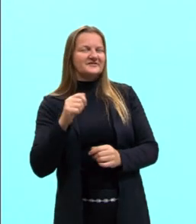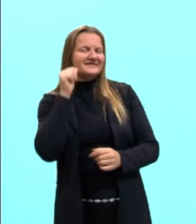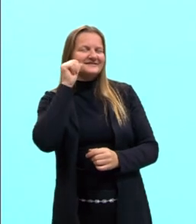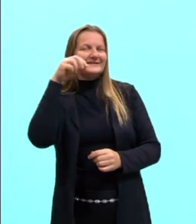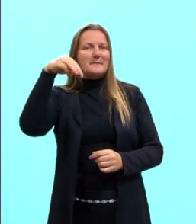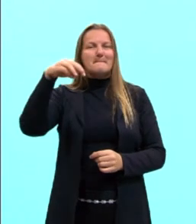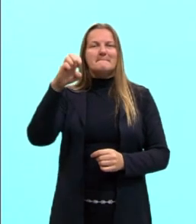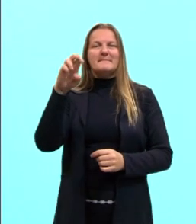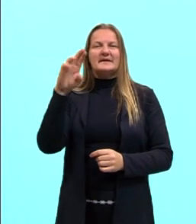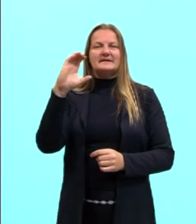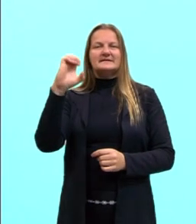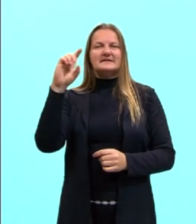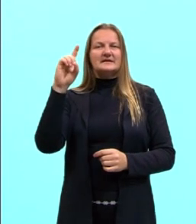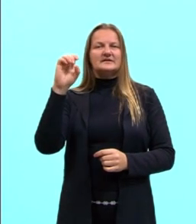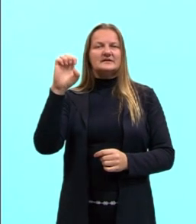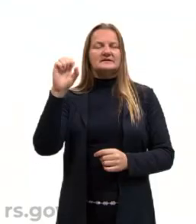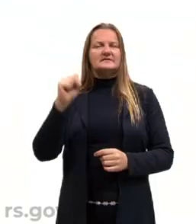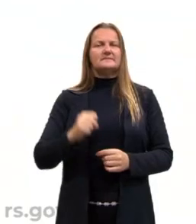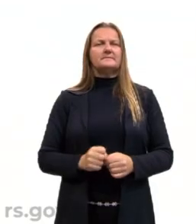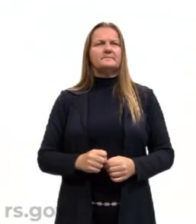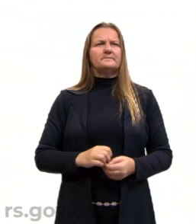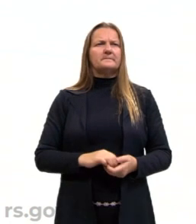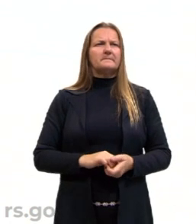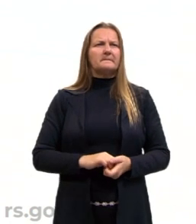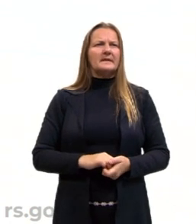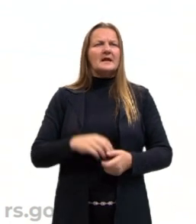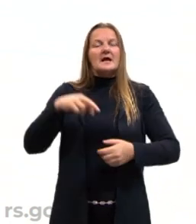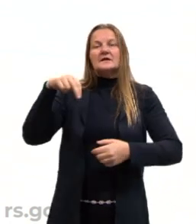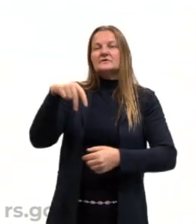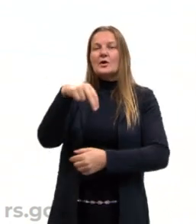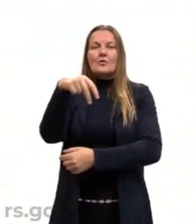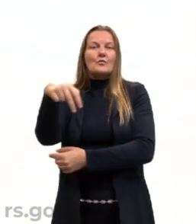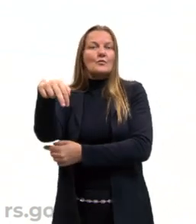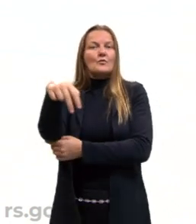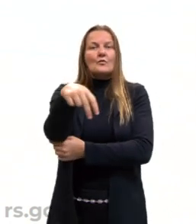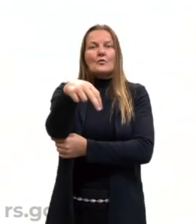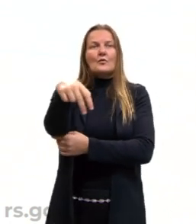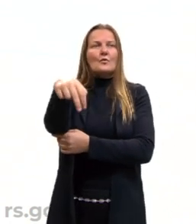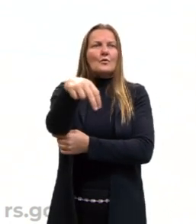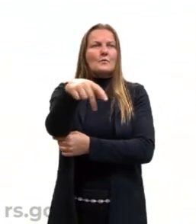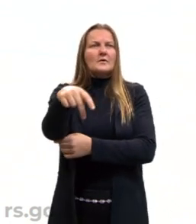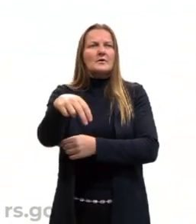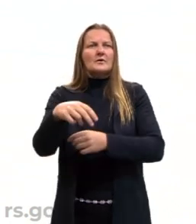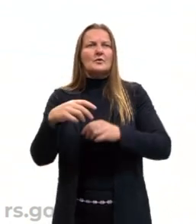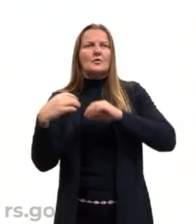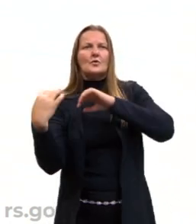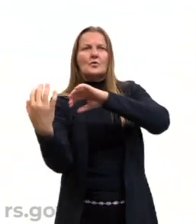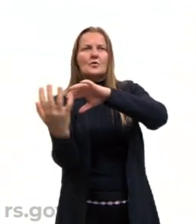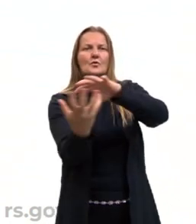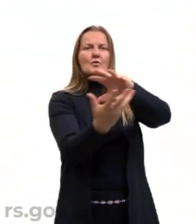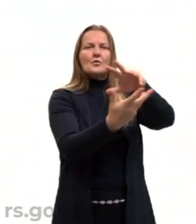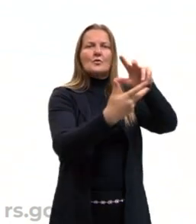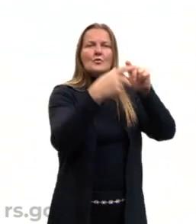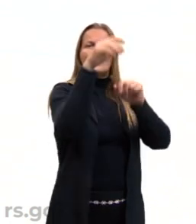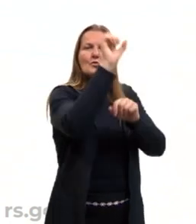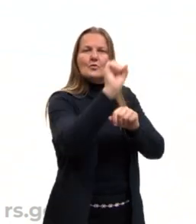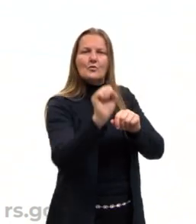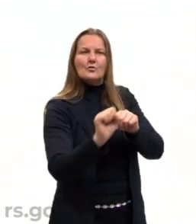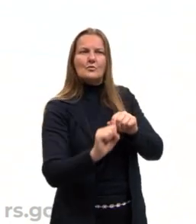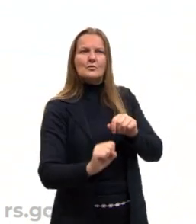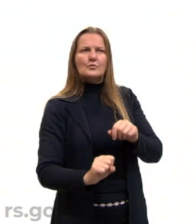a vida assim ó sala ou terminar saio a Caminhar pela cintura cósmica Deus do Sul